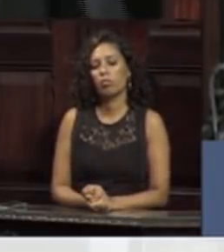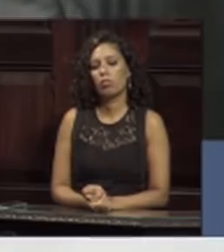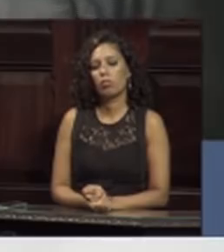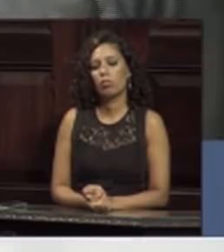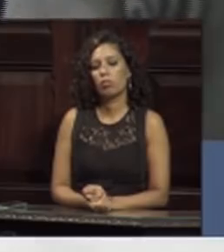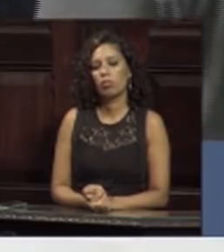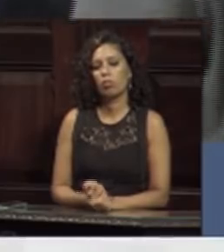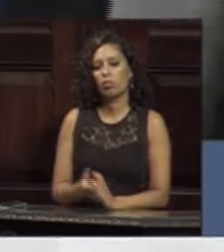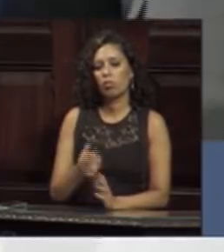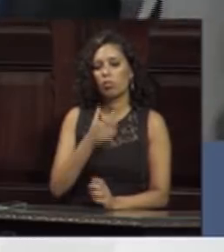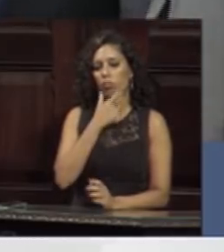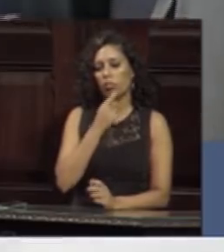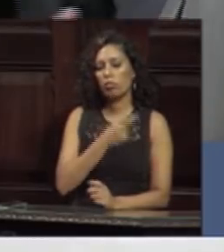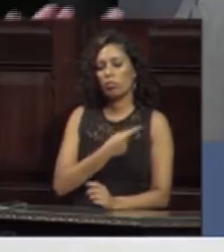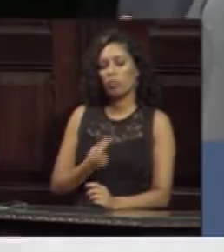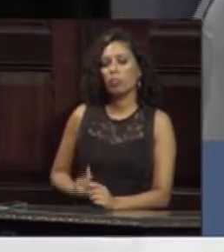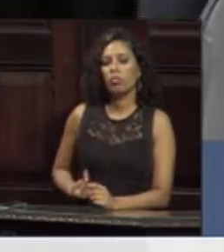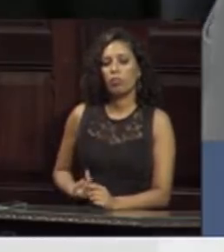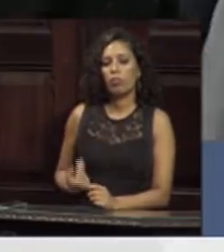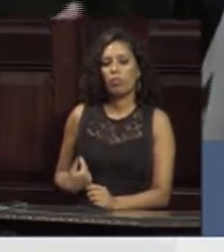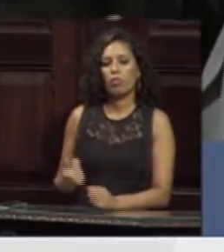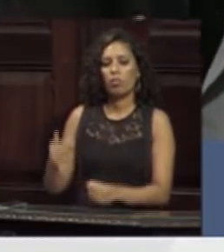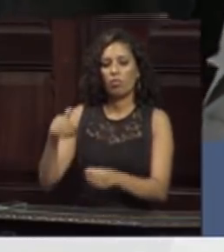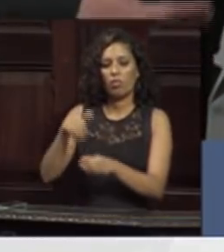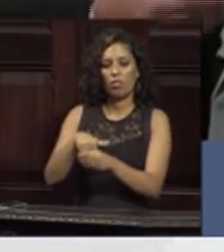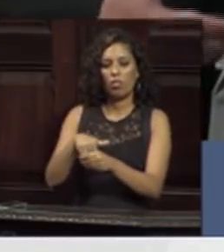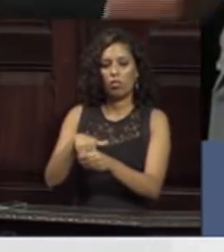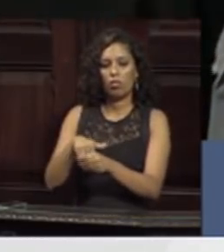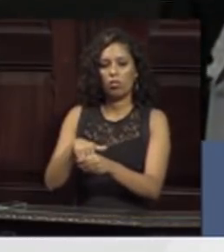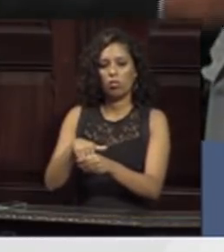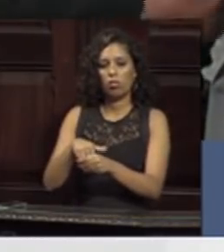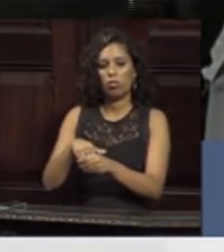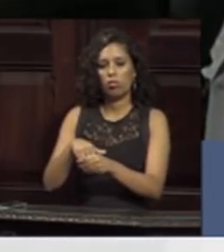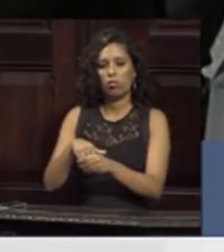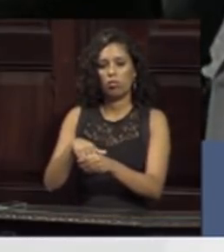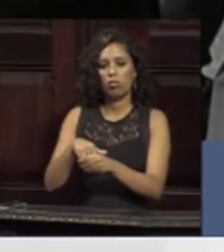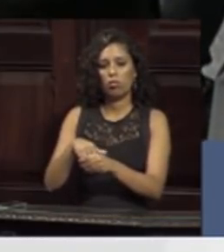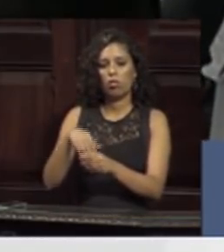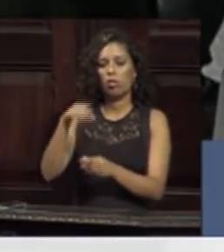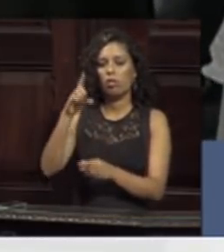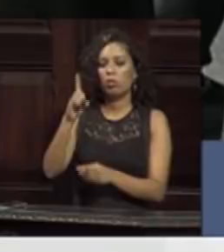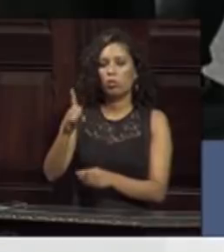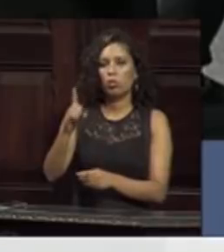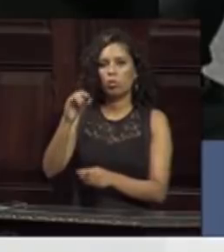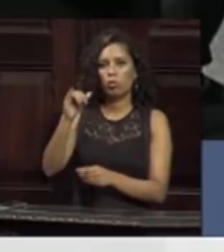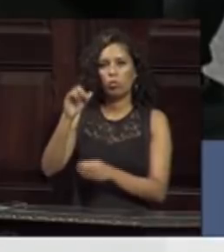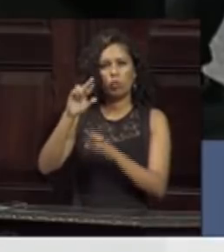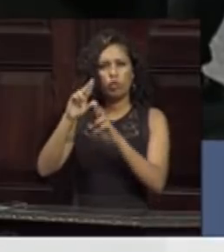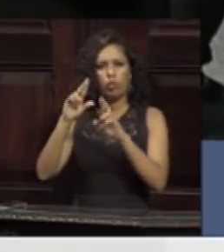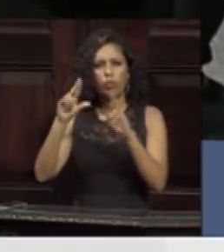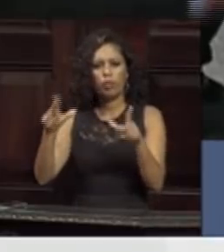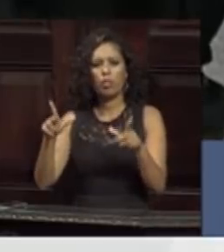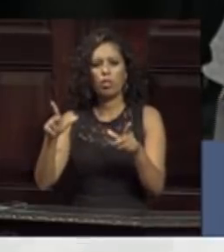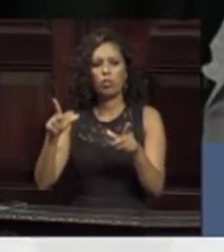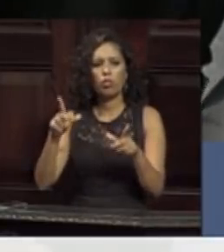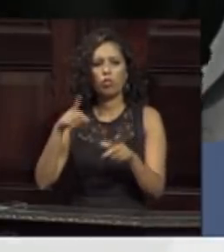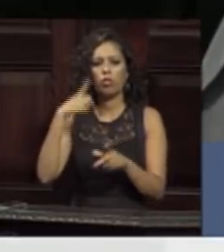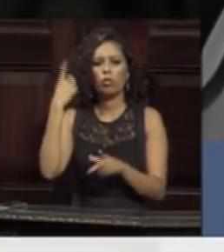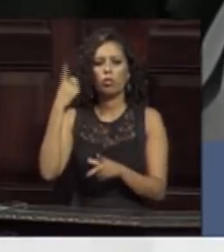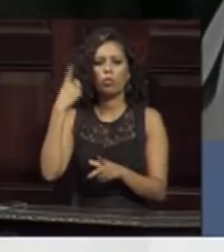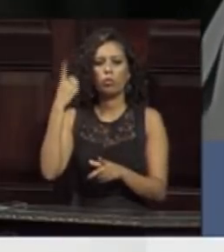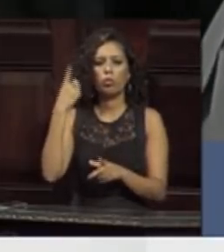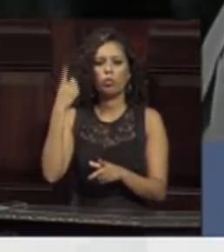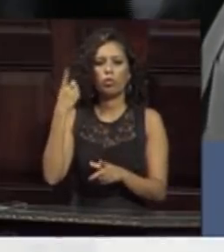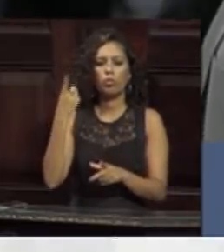Senhor presidente, acompanho o voto divergente ou não, deputado Waldeck, apesar de ser favorável à matéria. 2-1 com a emenda. Mas a